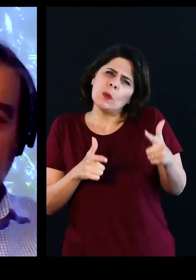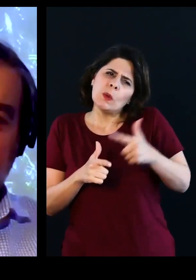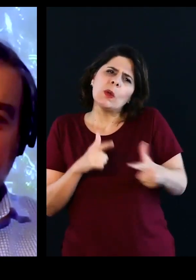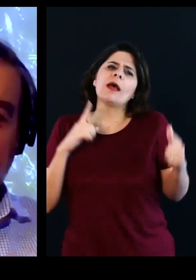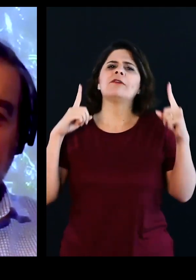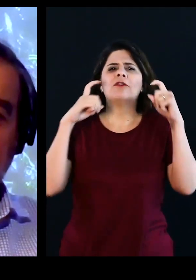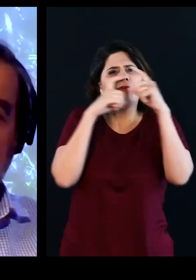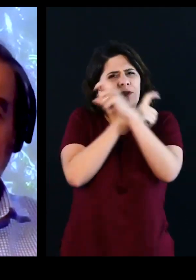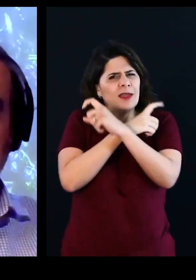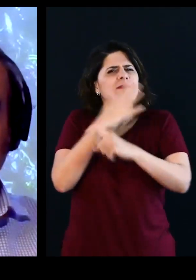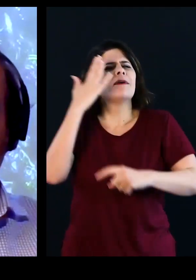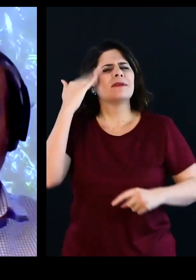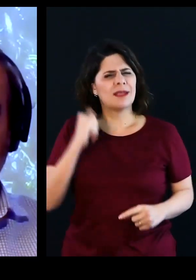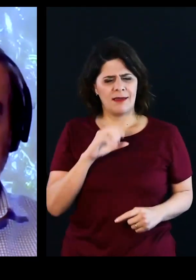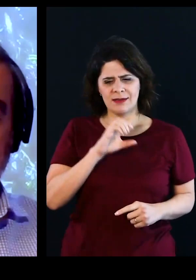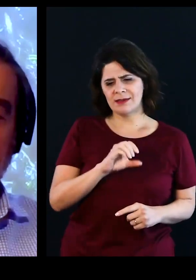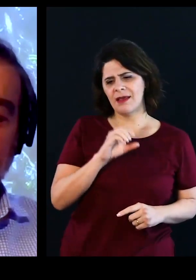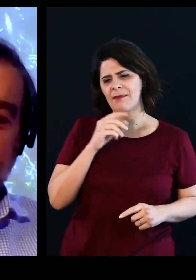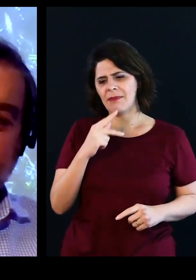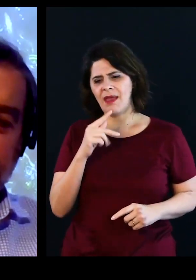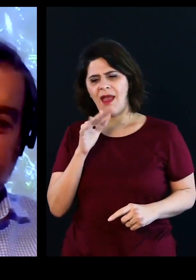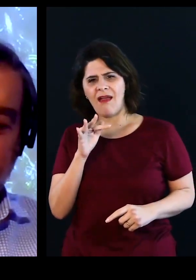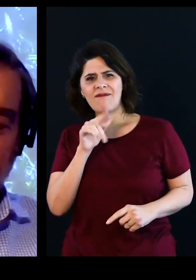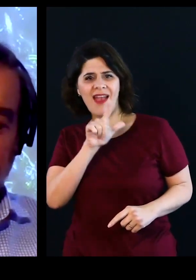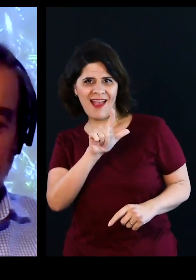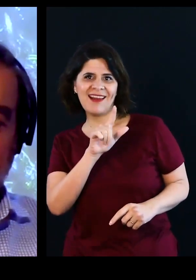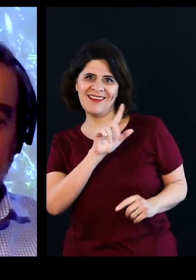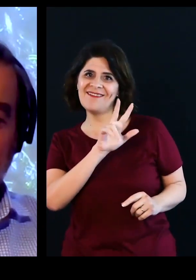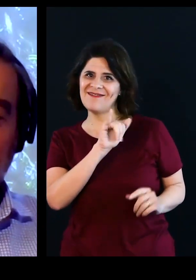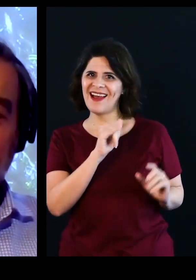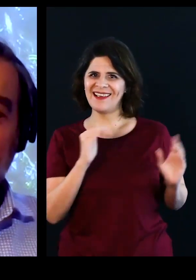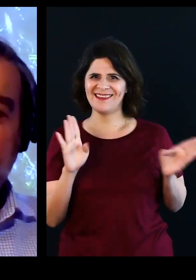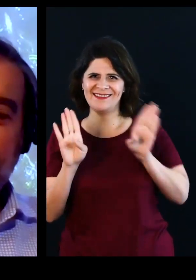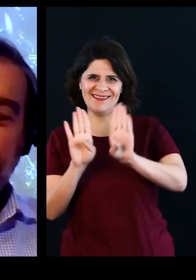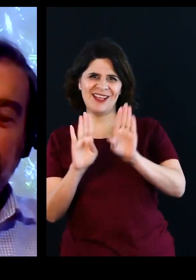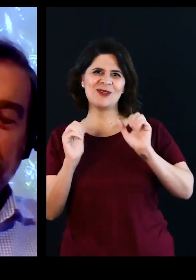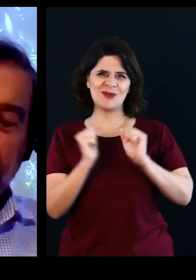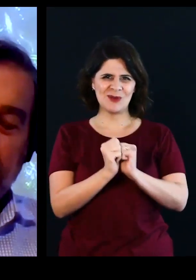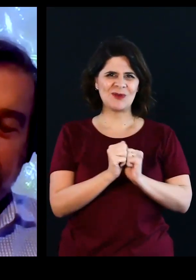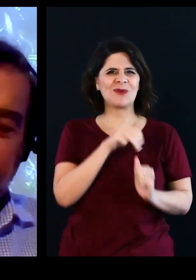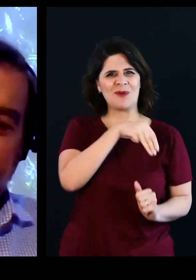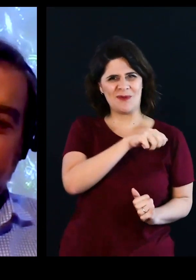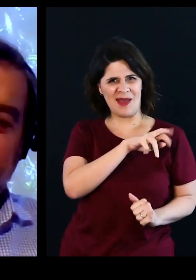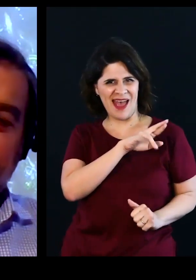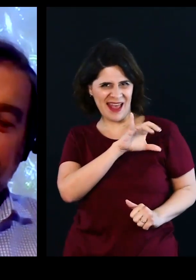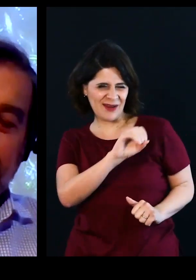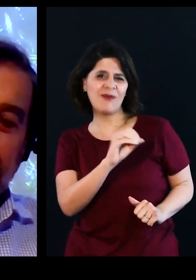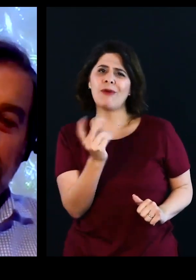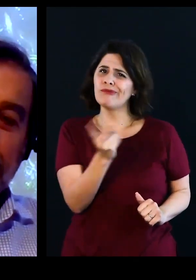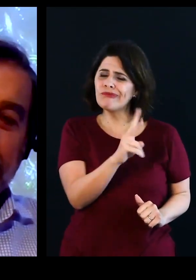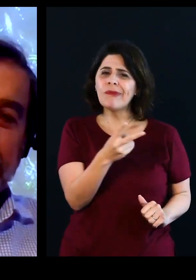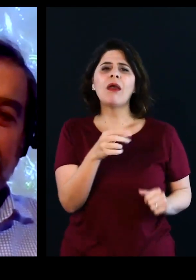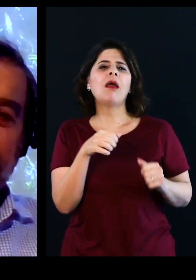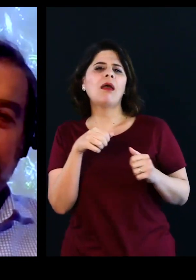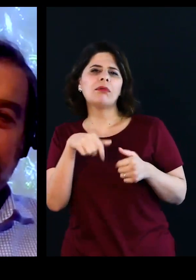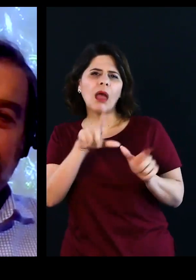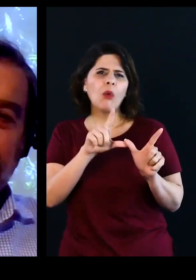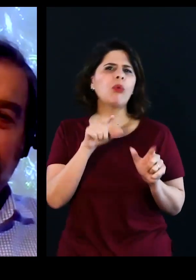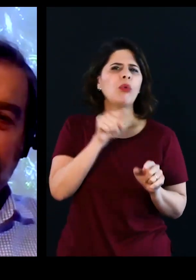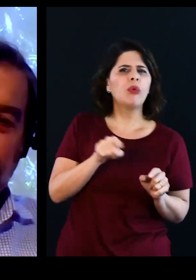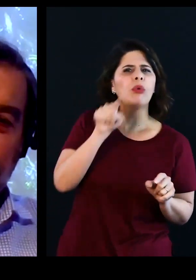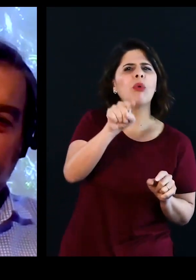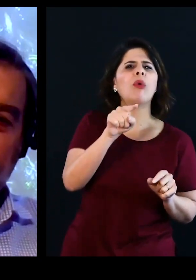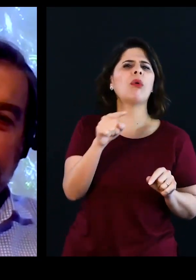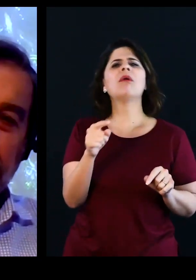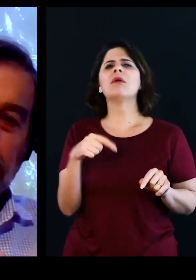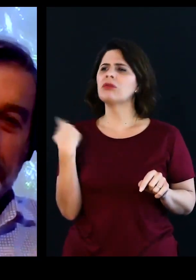Itaú, a CPFL também do meu querido amigo, que daqui a pouco você vai estar introduzindo o Mário, e nós aqui da Vale com